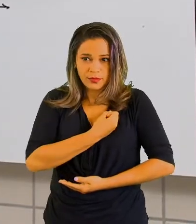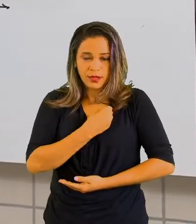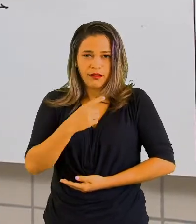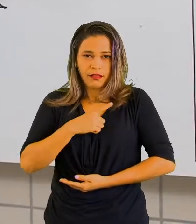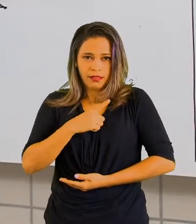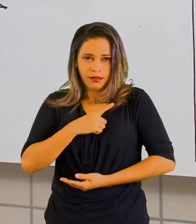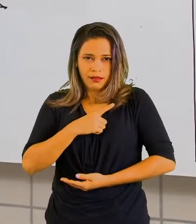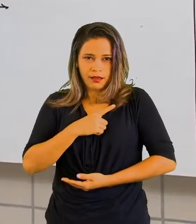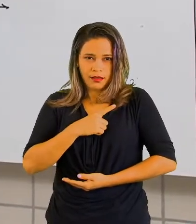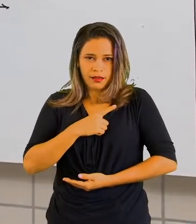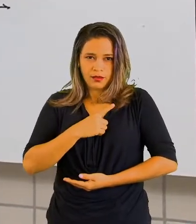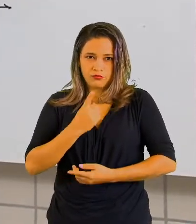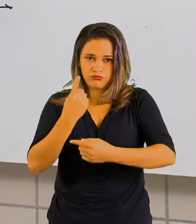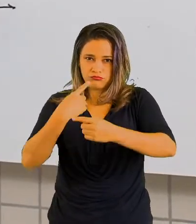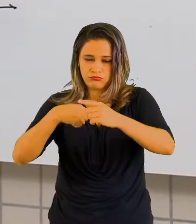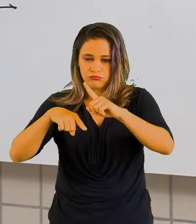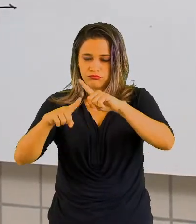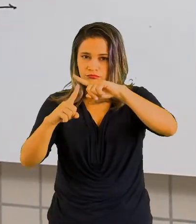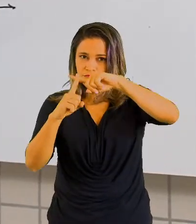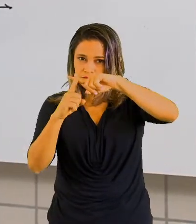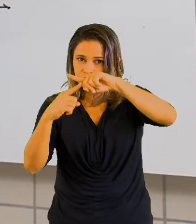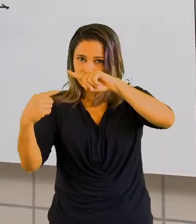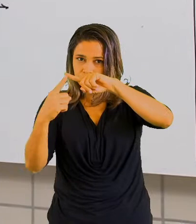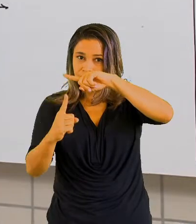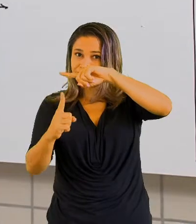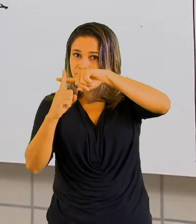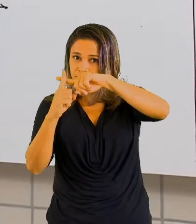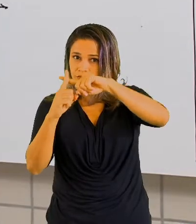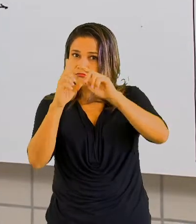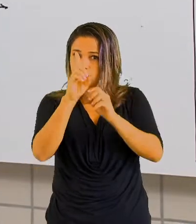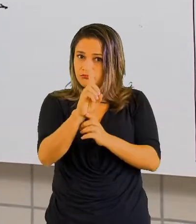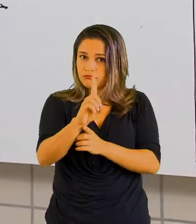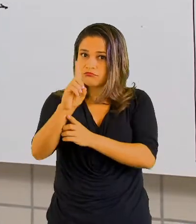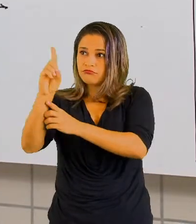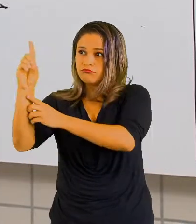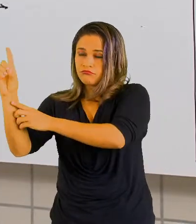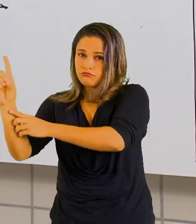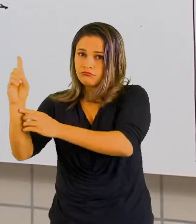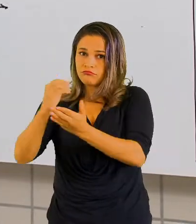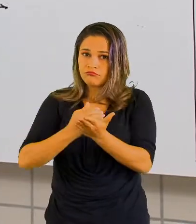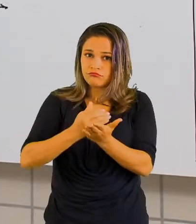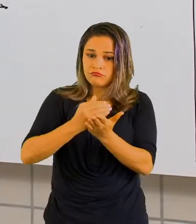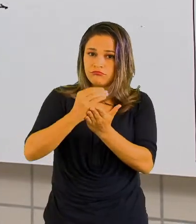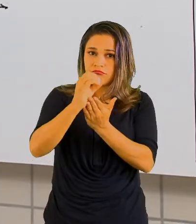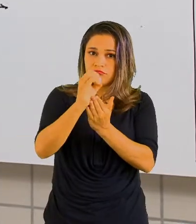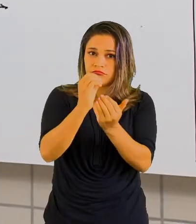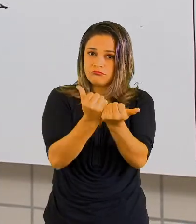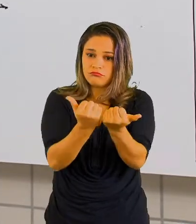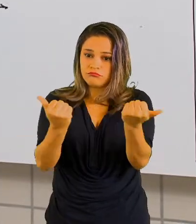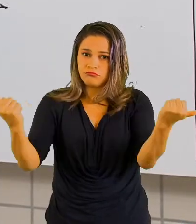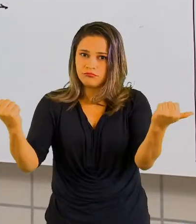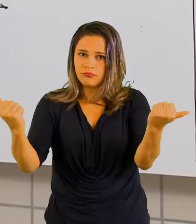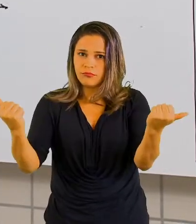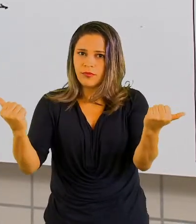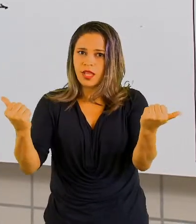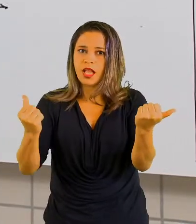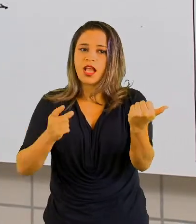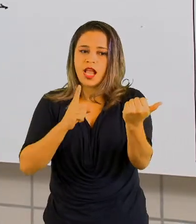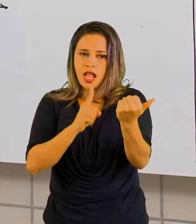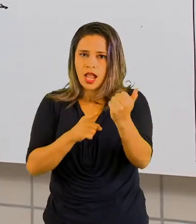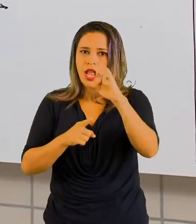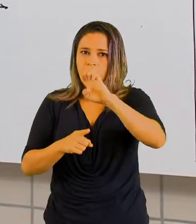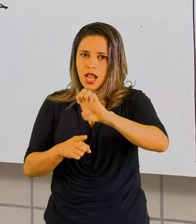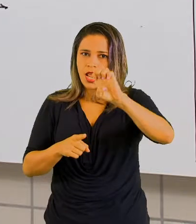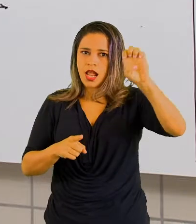têm sinal positivo estão à direita do zero e os números acompanhados de sinal negativo estão à esquerda do